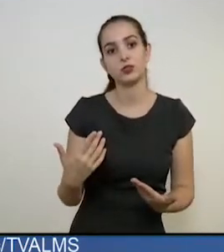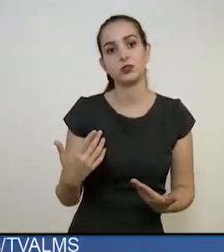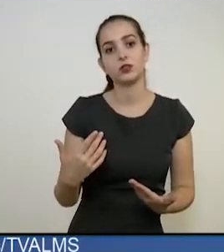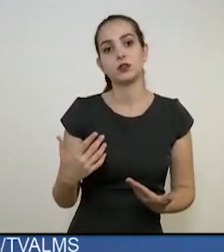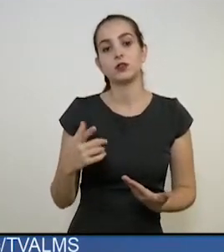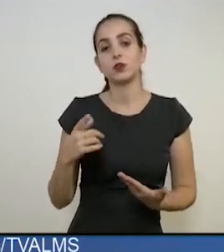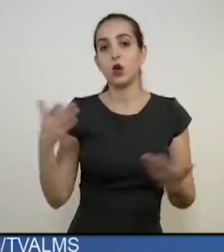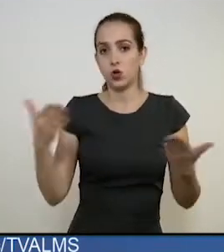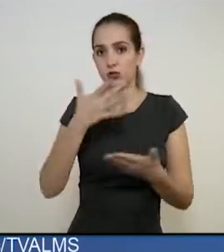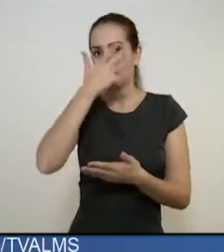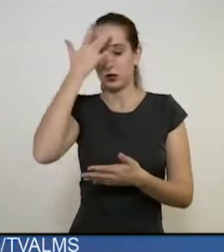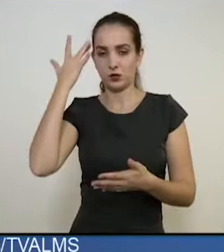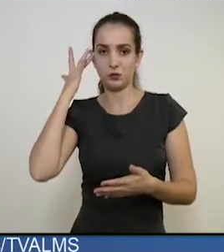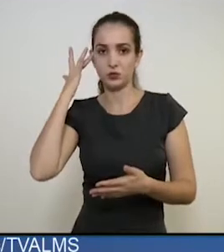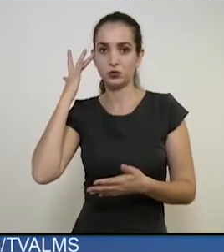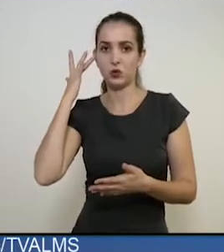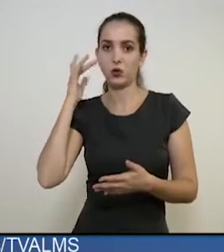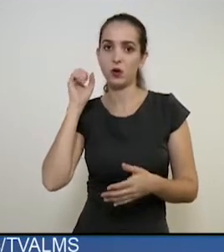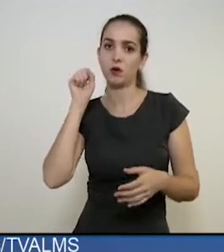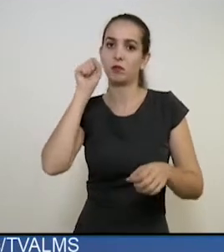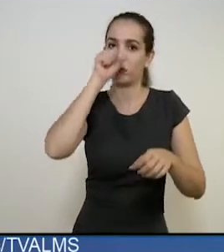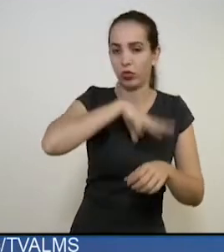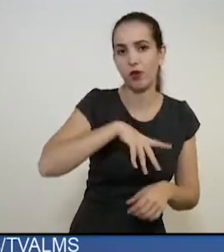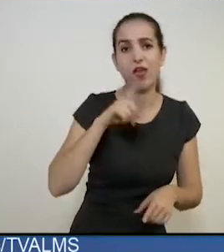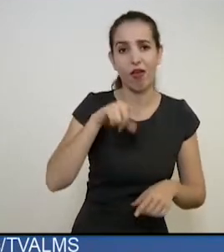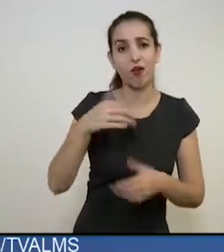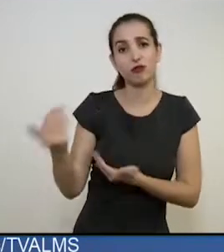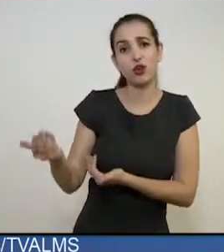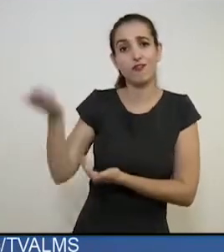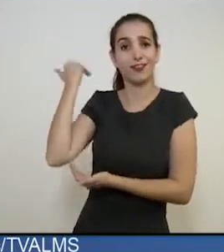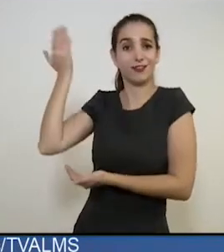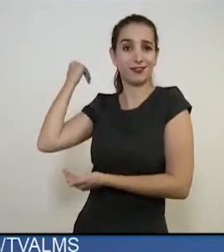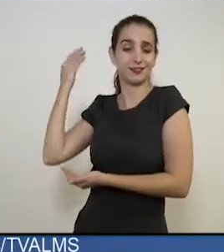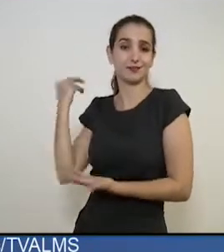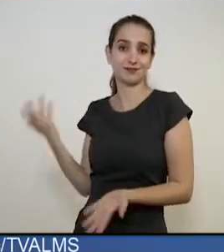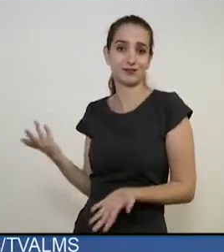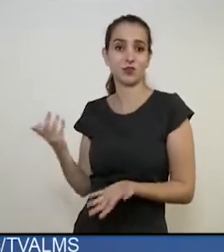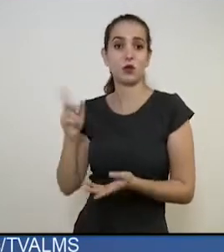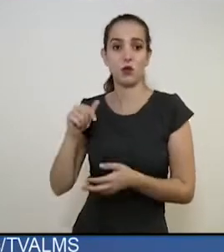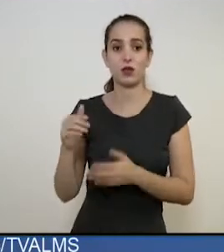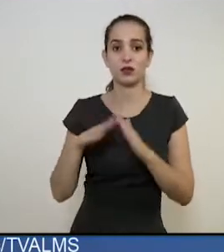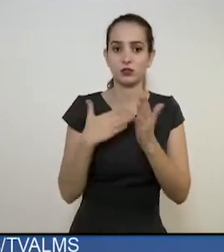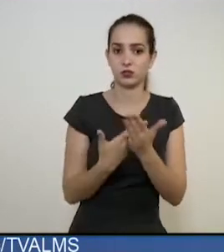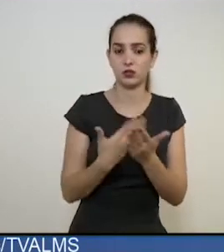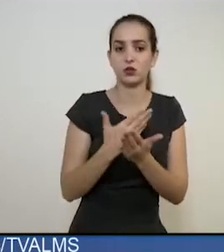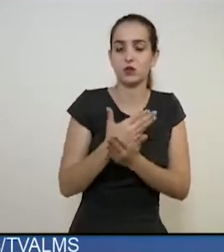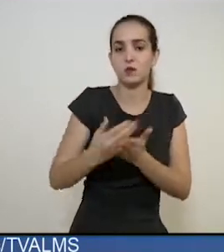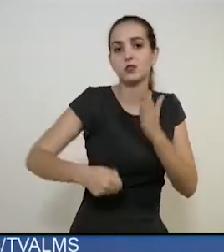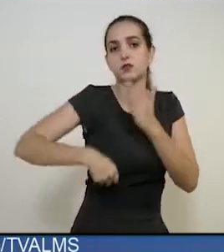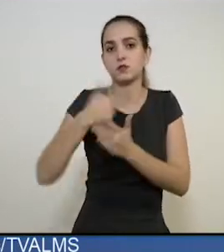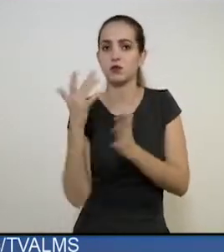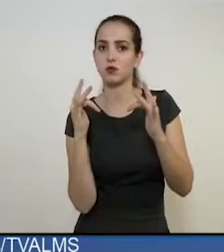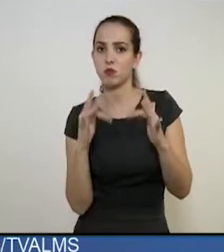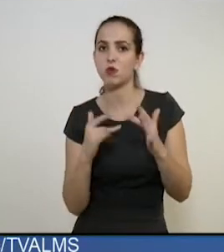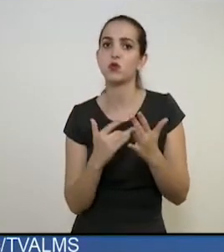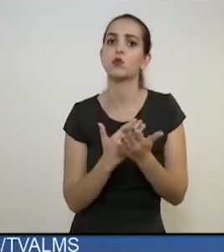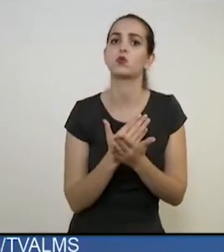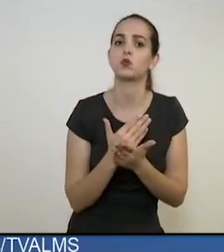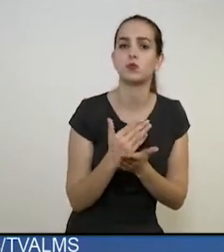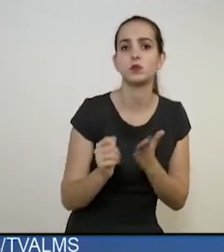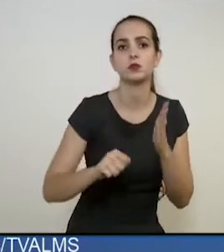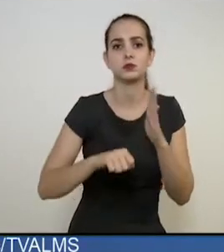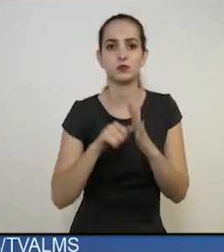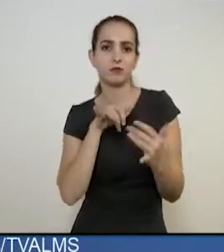ontem. E é lá na escola onde começa o primeiro namoro, a primeira paquera. Portanto, na medida em que